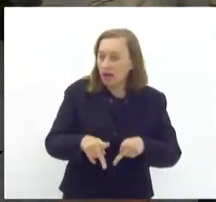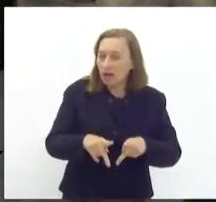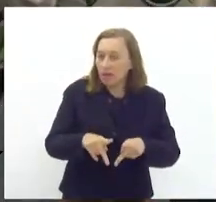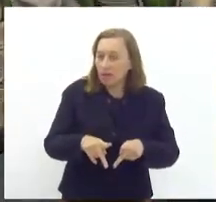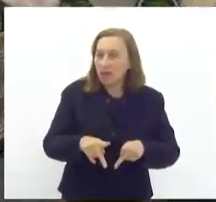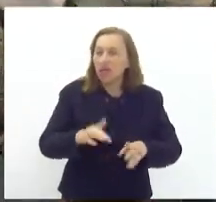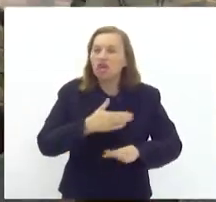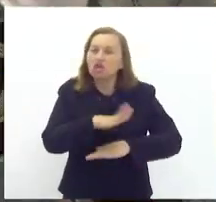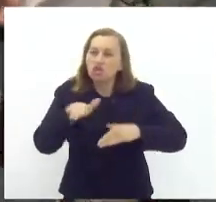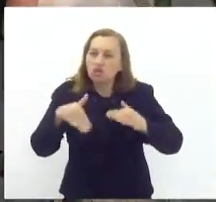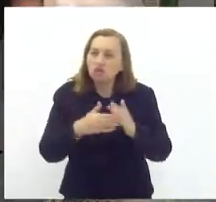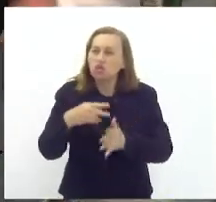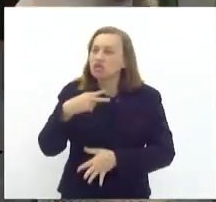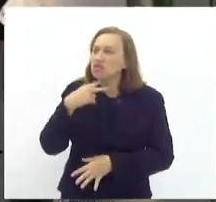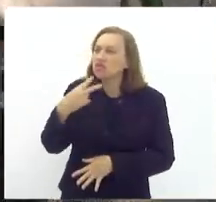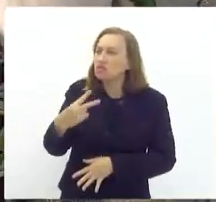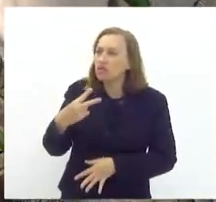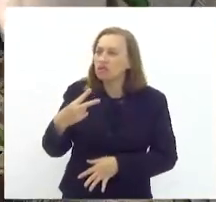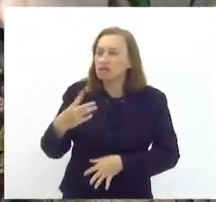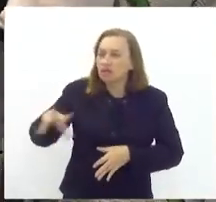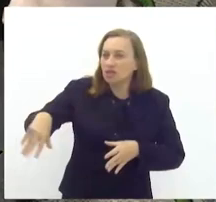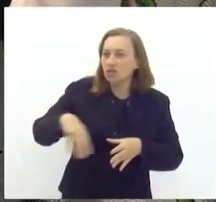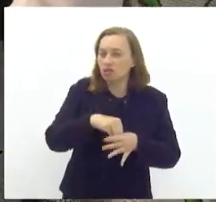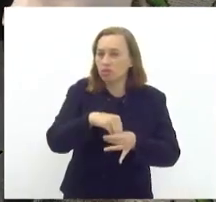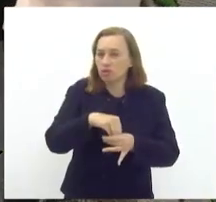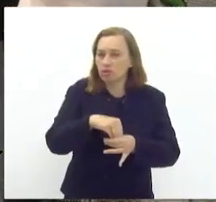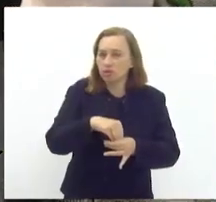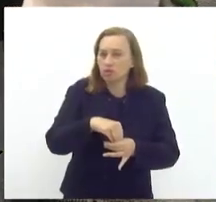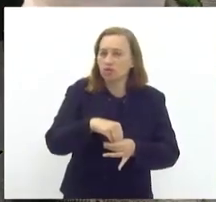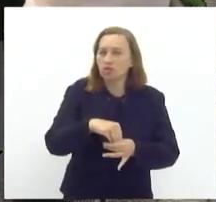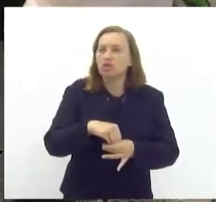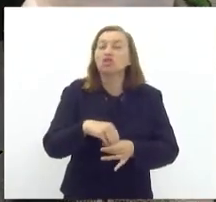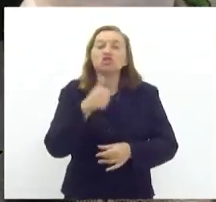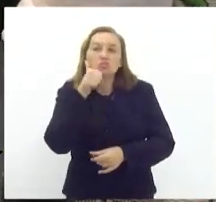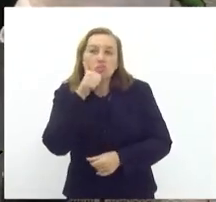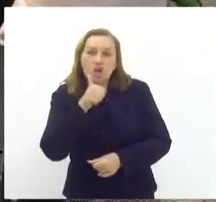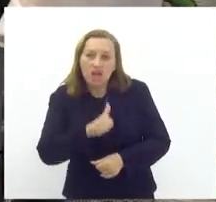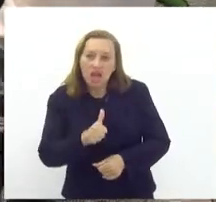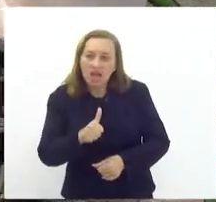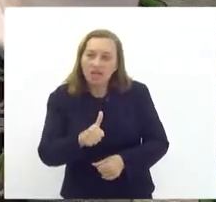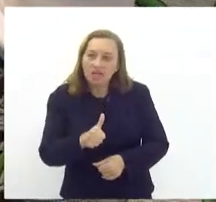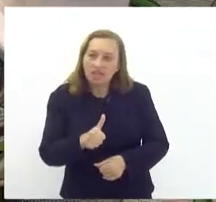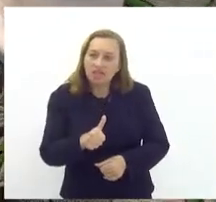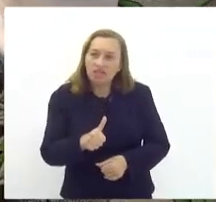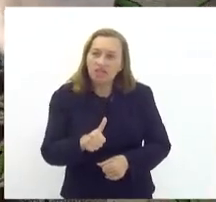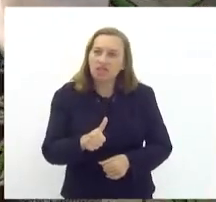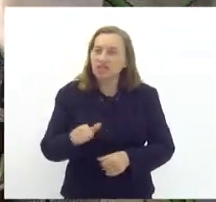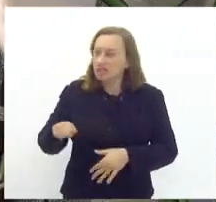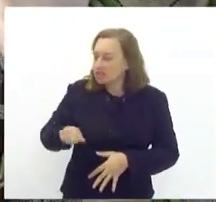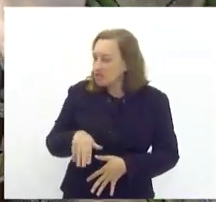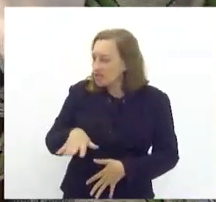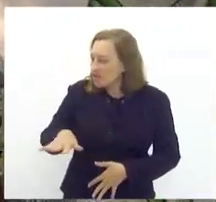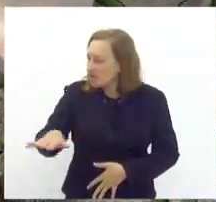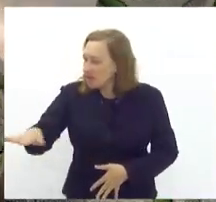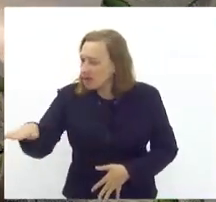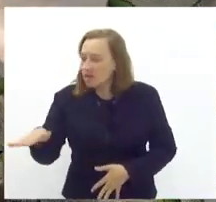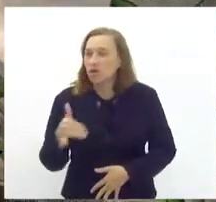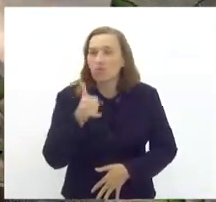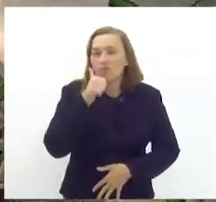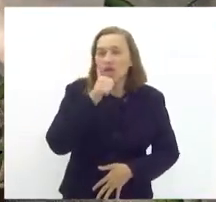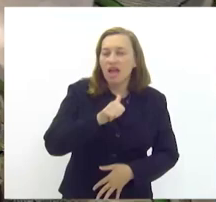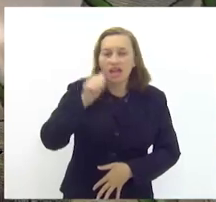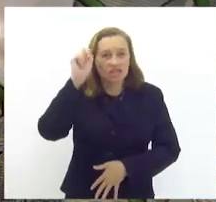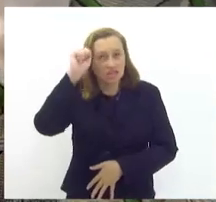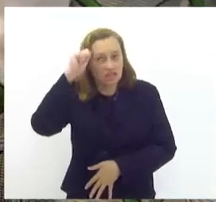em que todas as vozes estejam incluídas vozes sobretudo de mulheres mulheres que vem da Periferia voz de mulheres